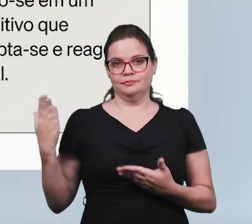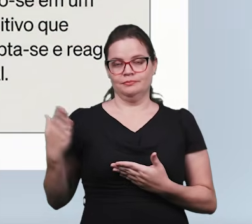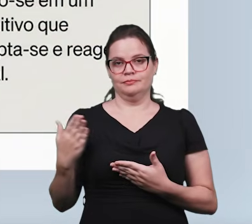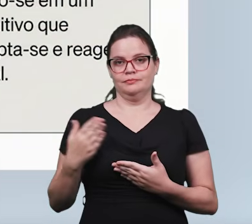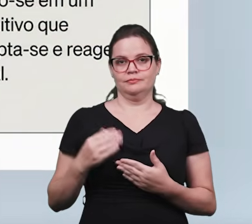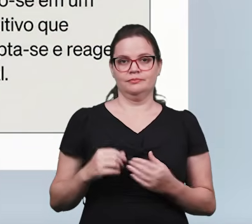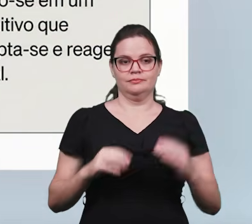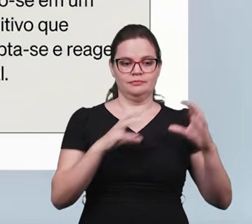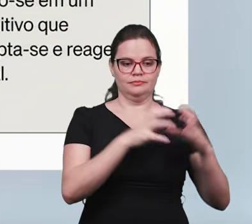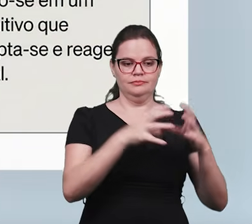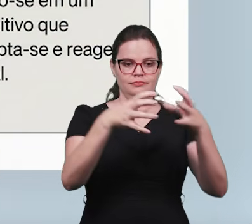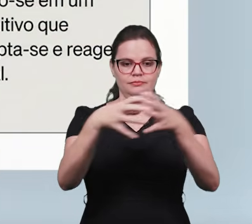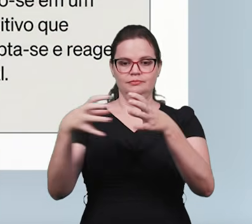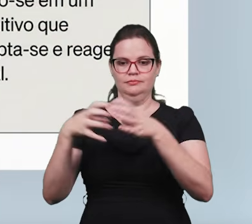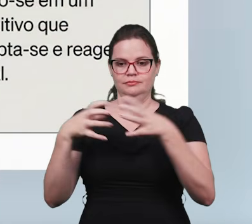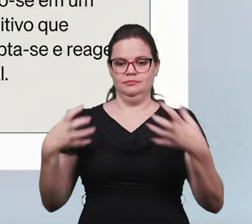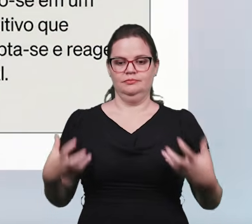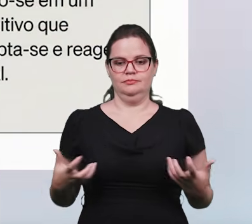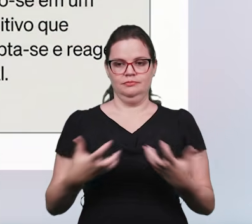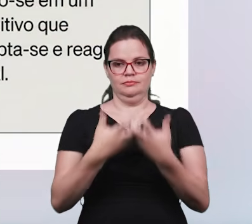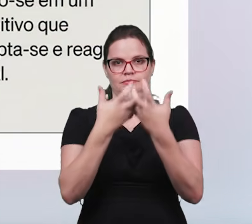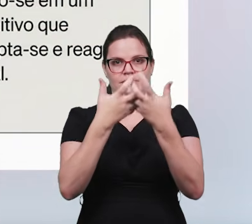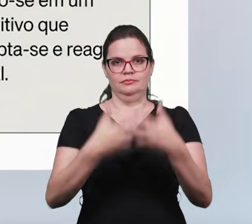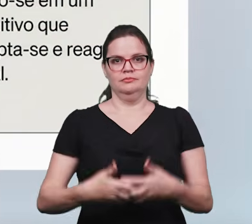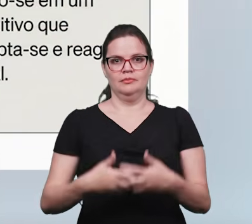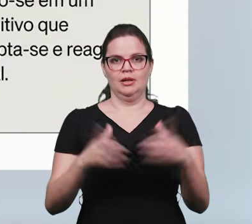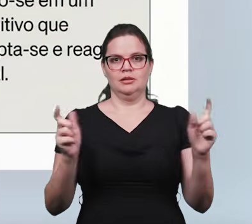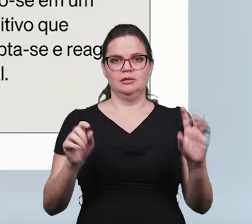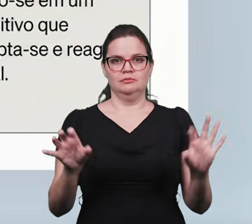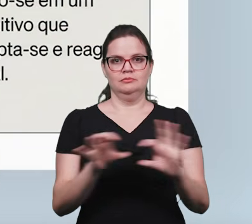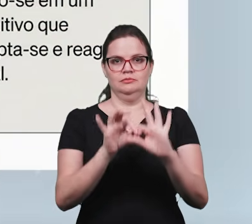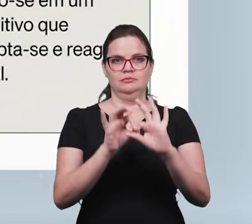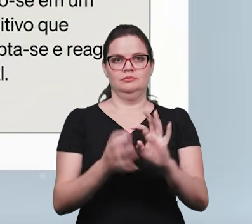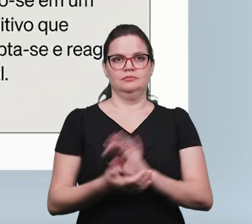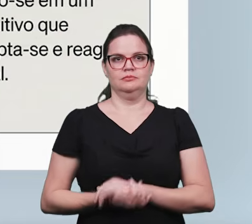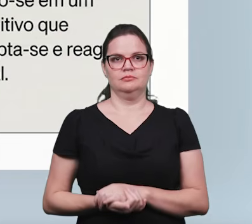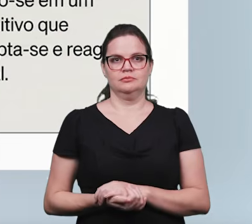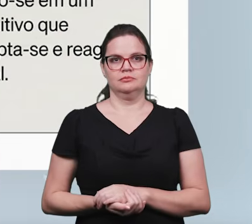esses 3 conjuntos, a gente achar o ponto central ali, que é